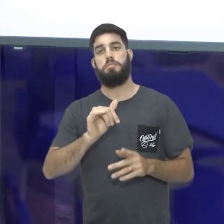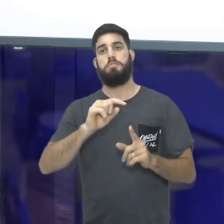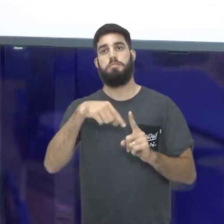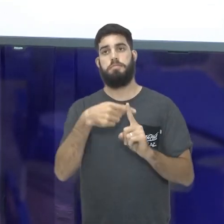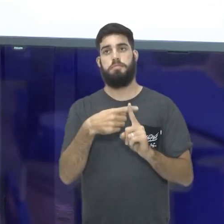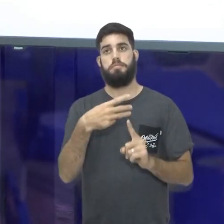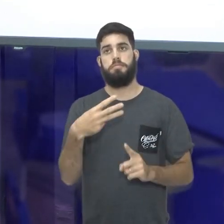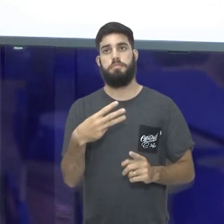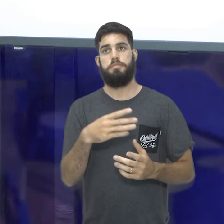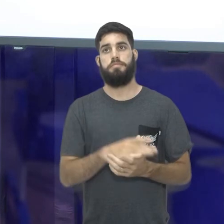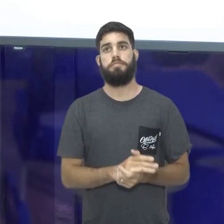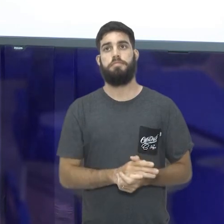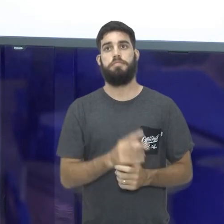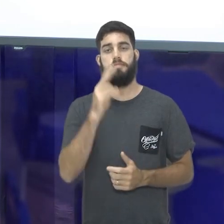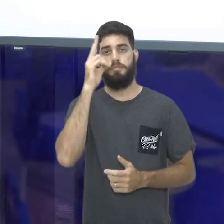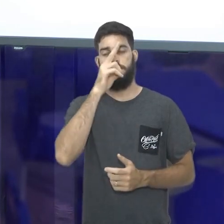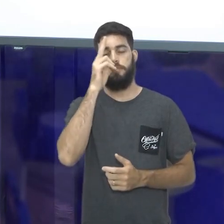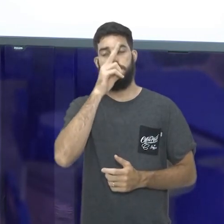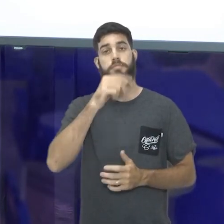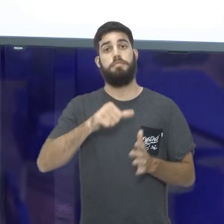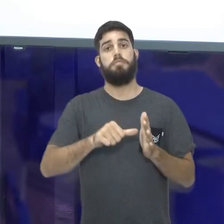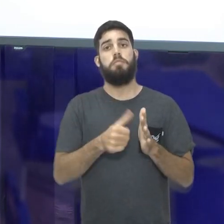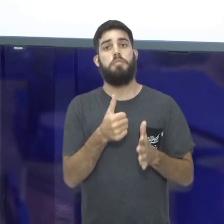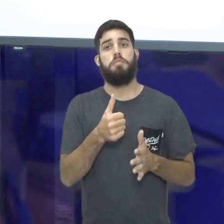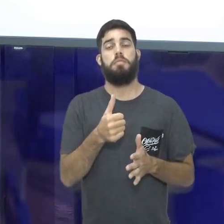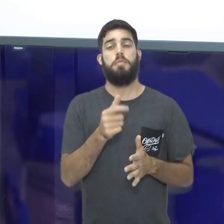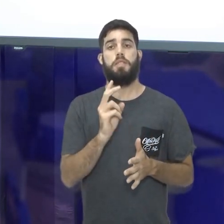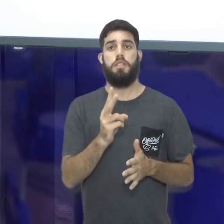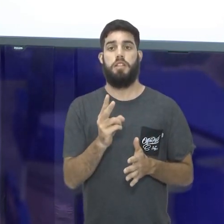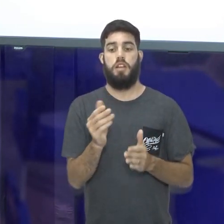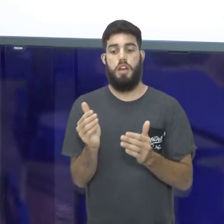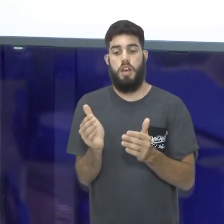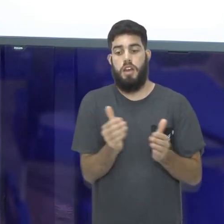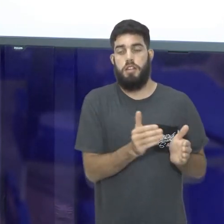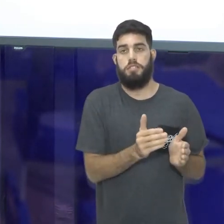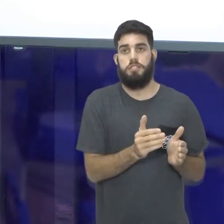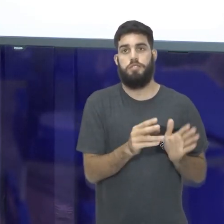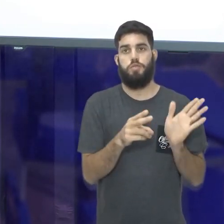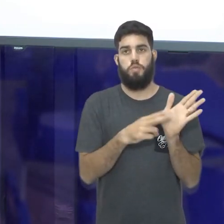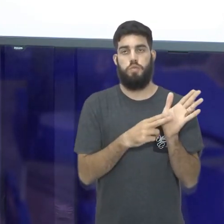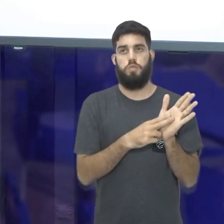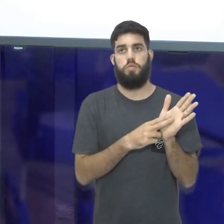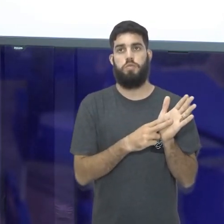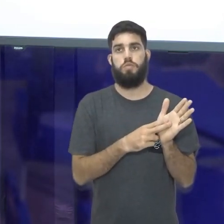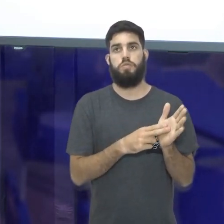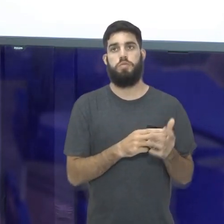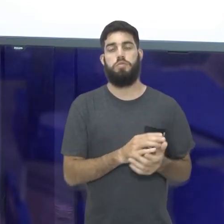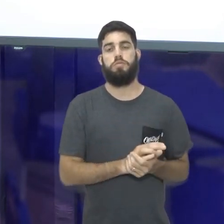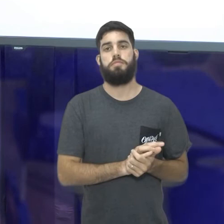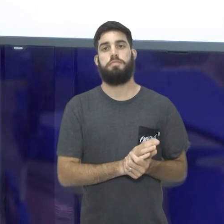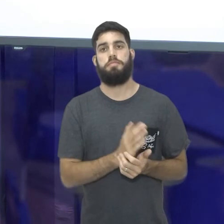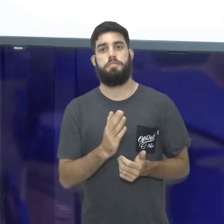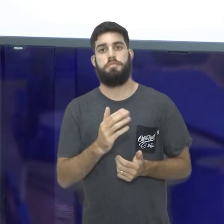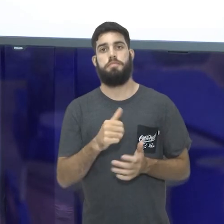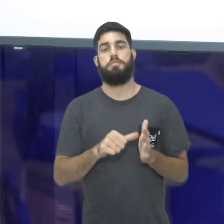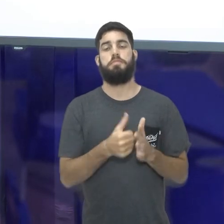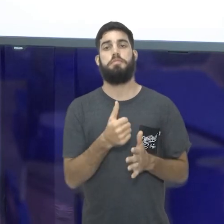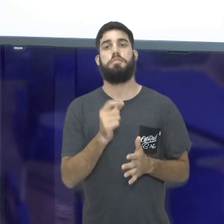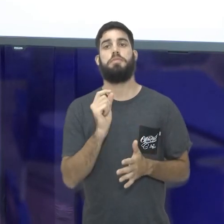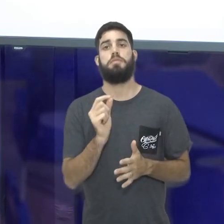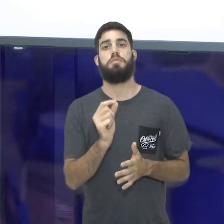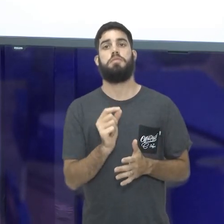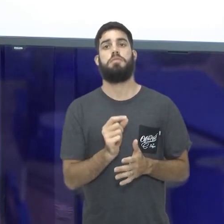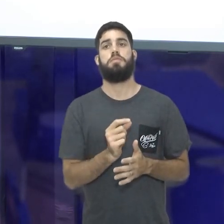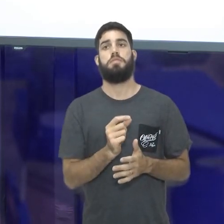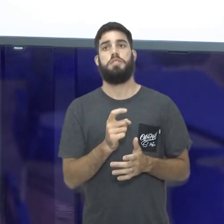3. Lembrando que o primeiro membro ele vai vir sempre antes do sinal da igualdade, então para a primeira equação que a gente tem aqui a diferença